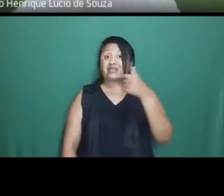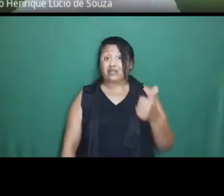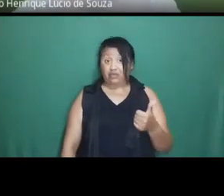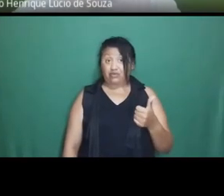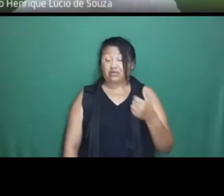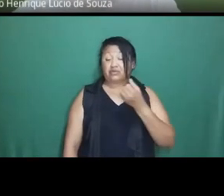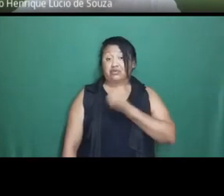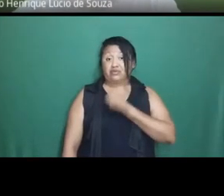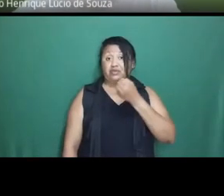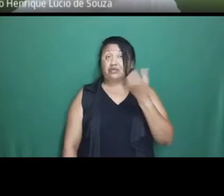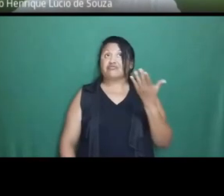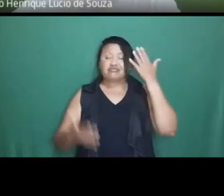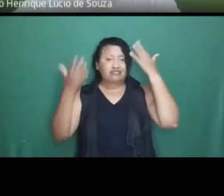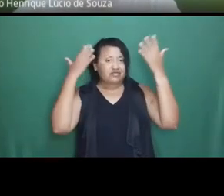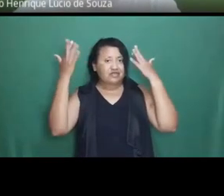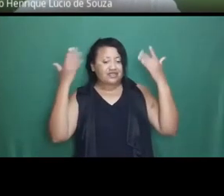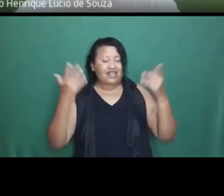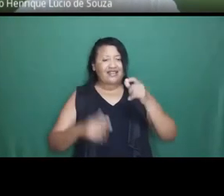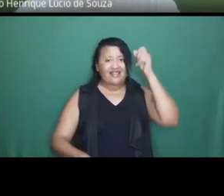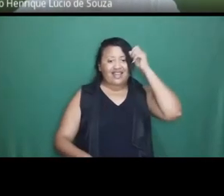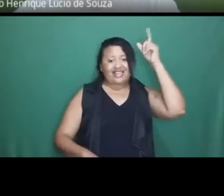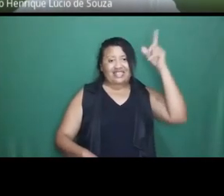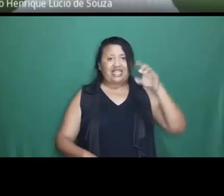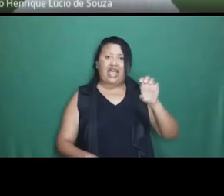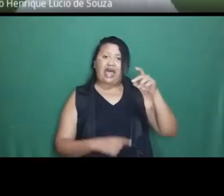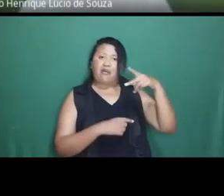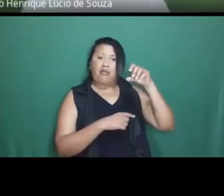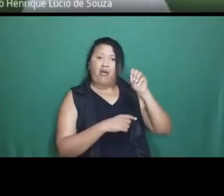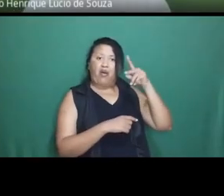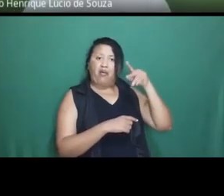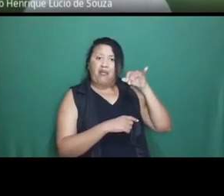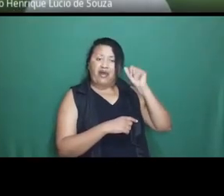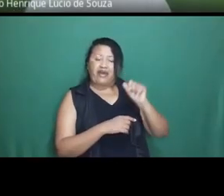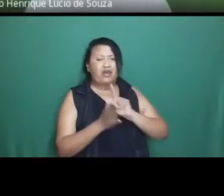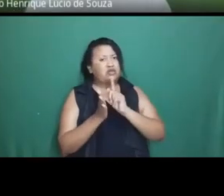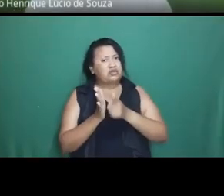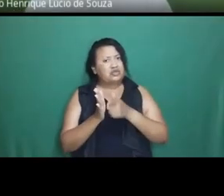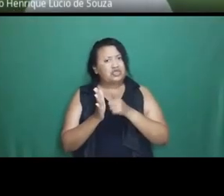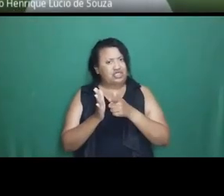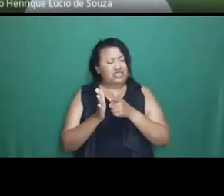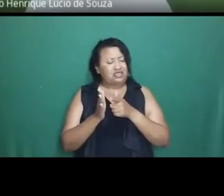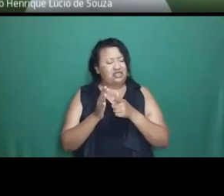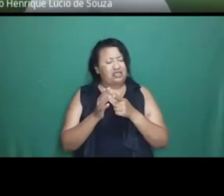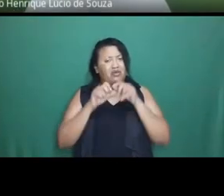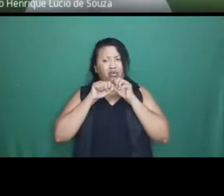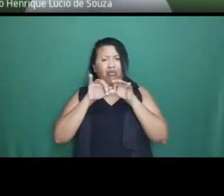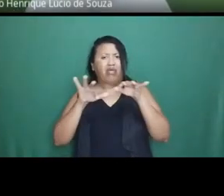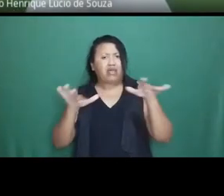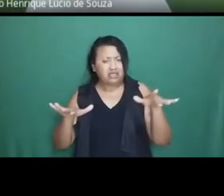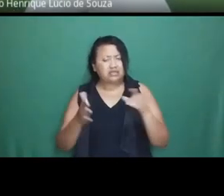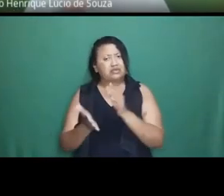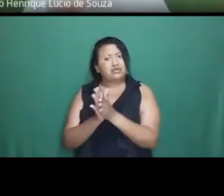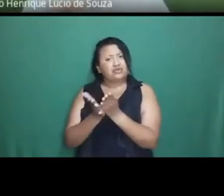41 de filosofia traz a ideia de um gênero narrativo do mito né a